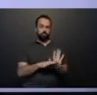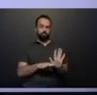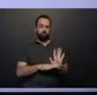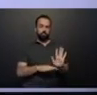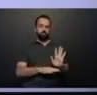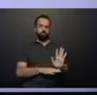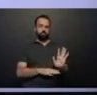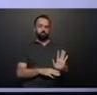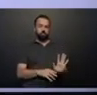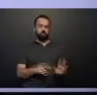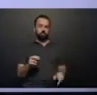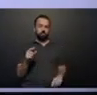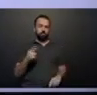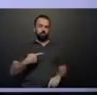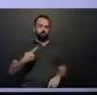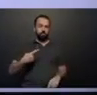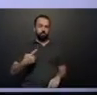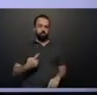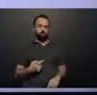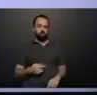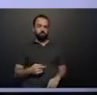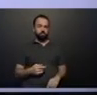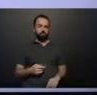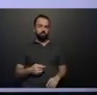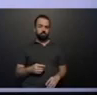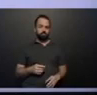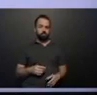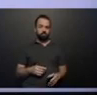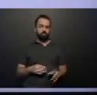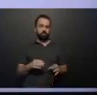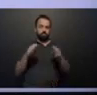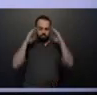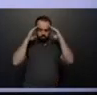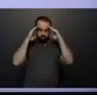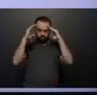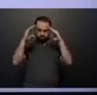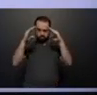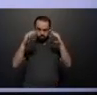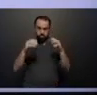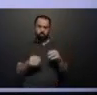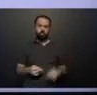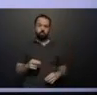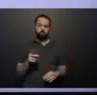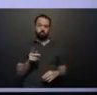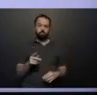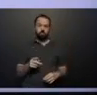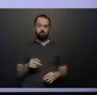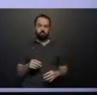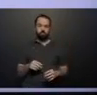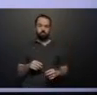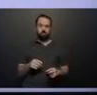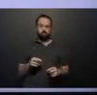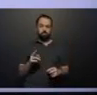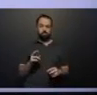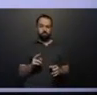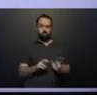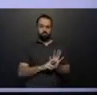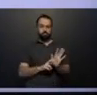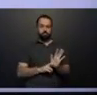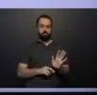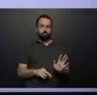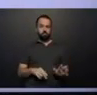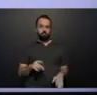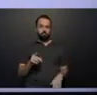listadas e a primeira delas é: siga as instruções do professor. Que é ótimo. Mantenha o